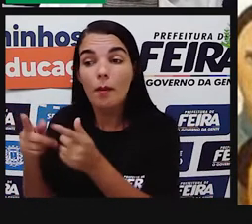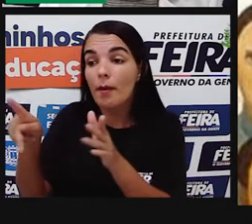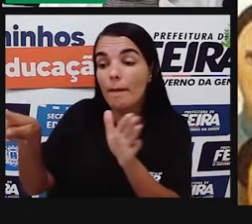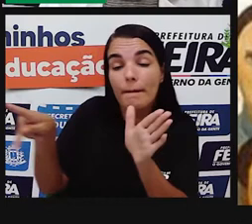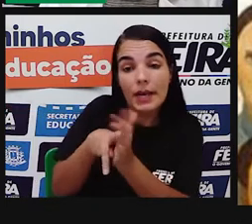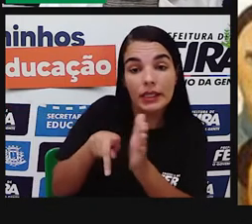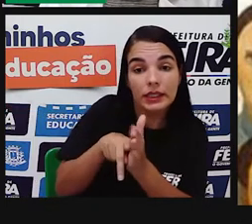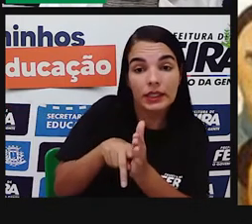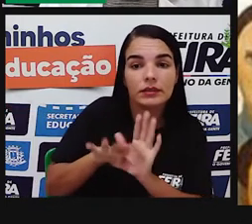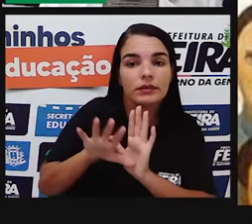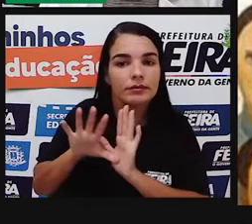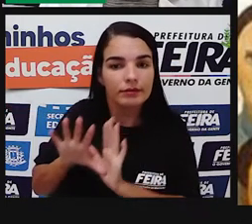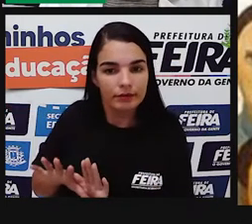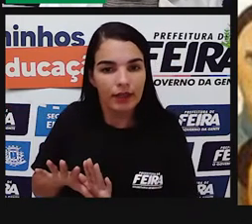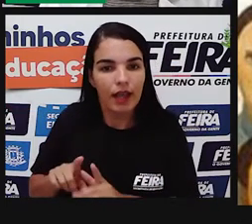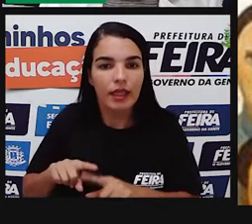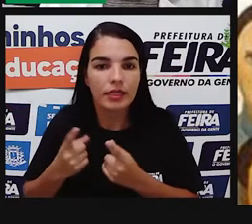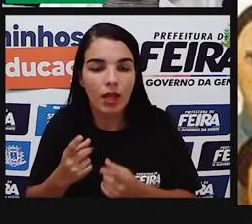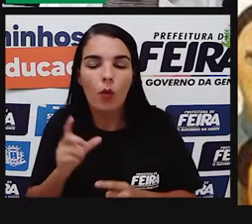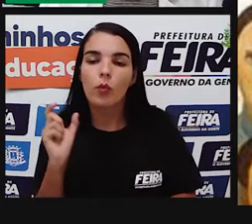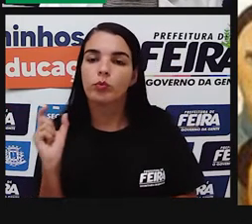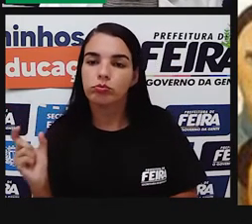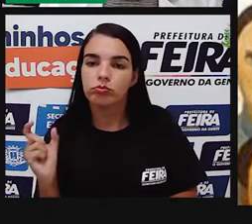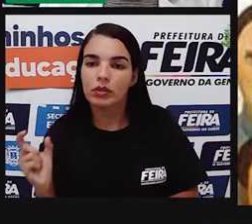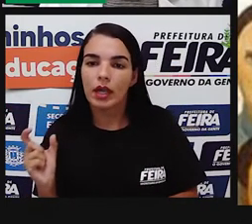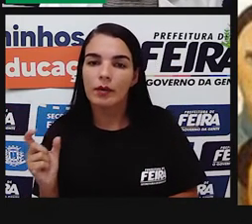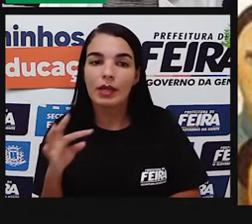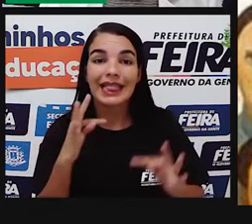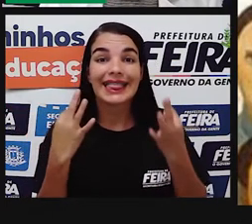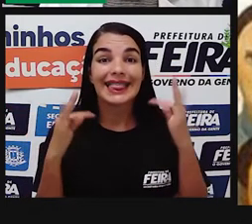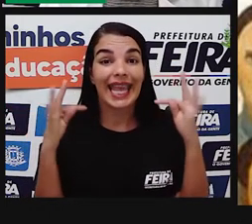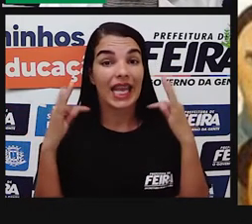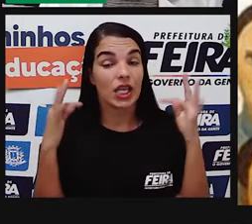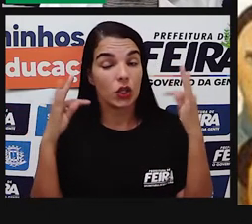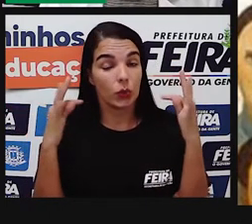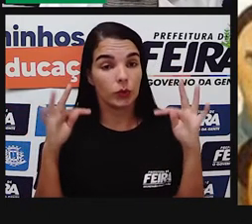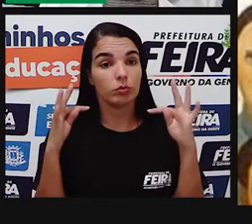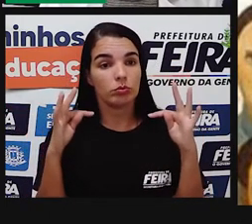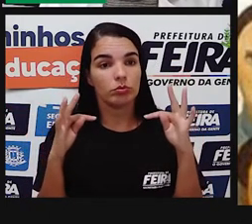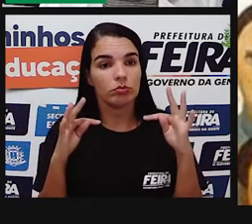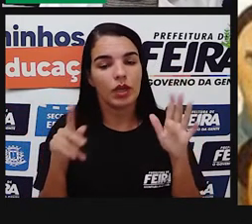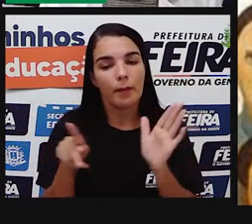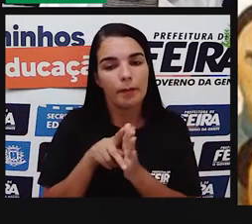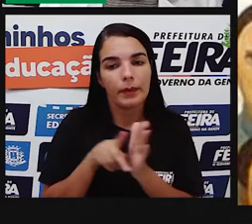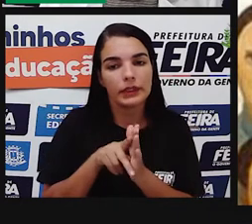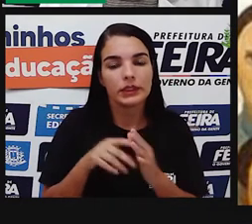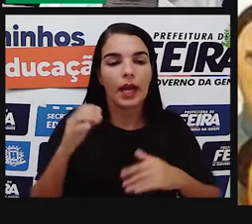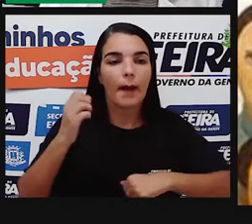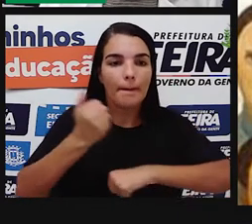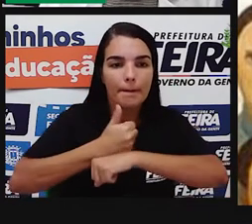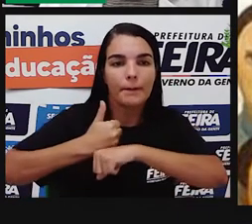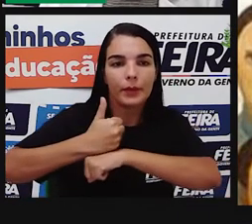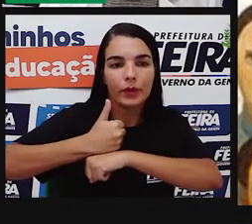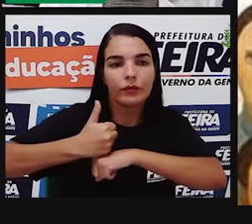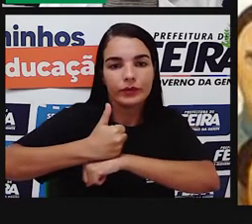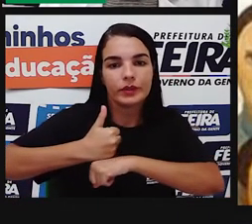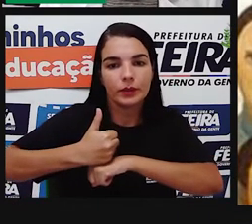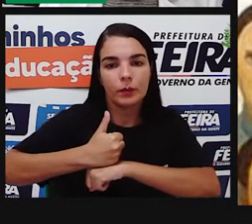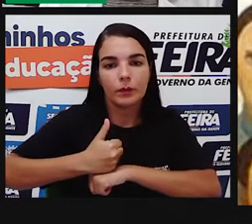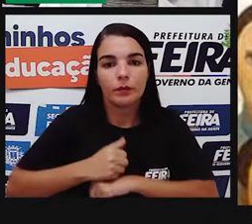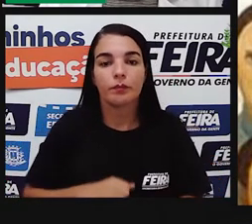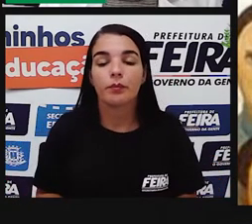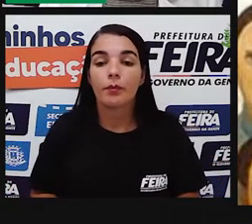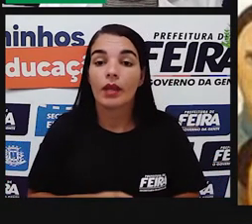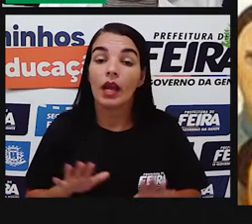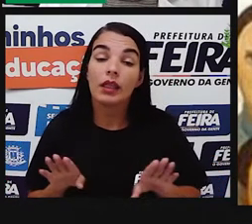jargão. São termos, é um vocabulário específico da profissão. E as gírias todos